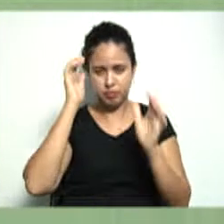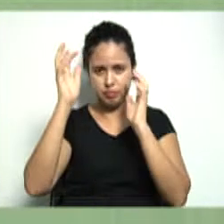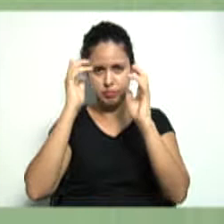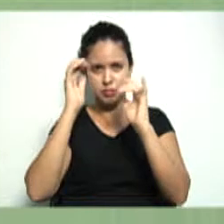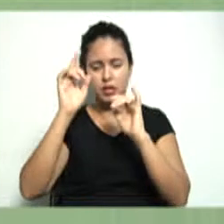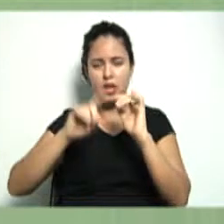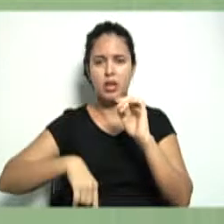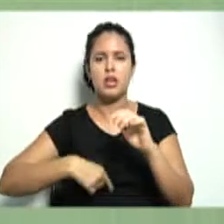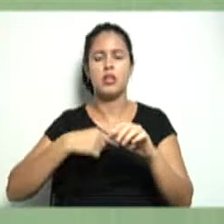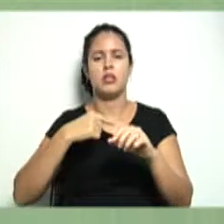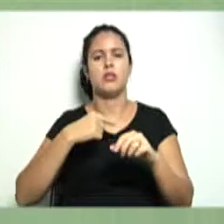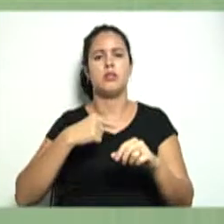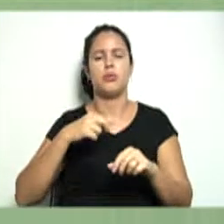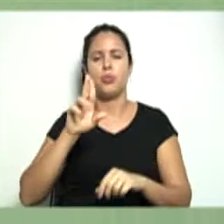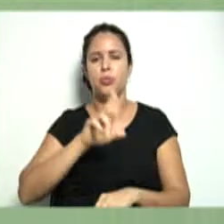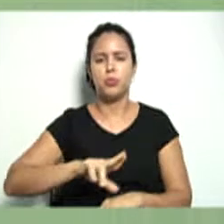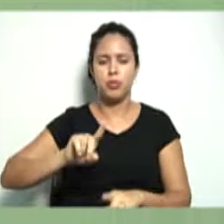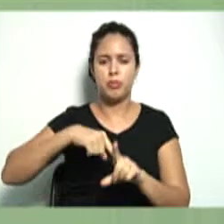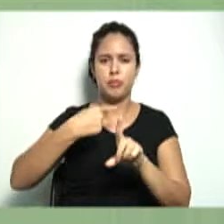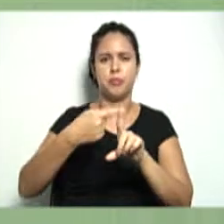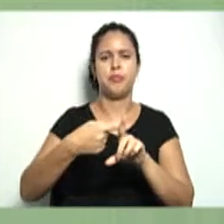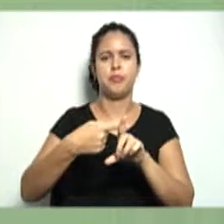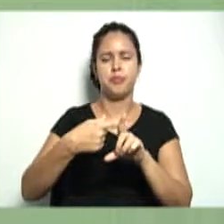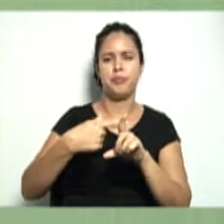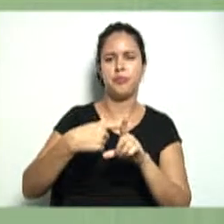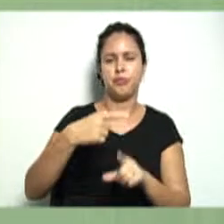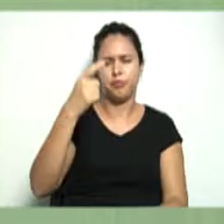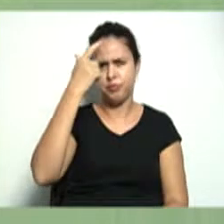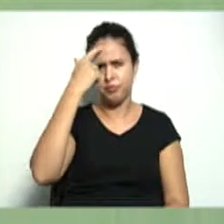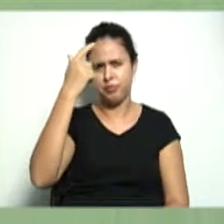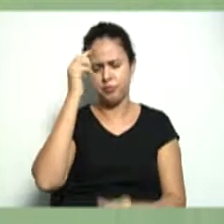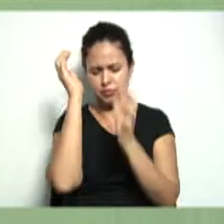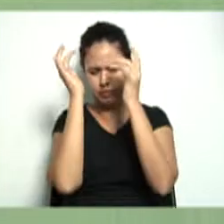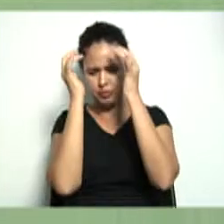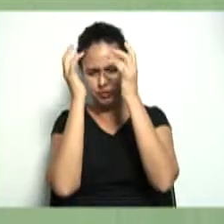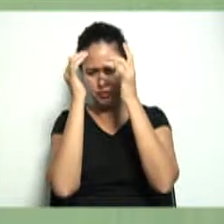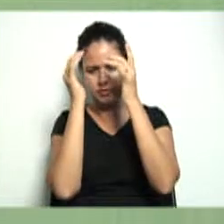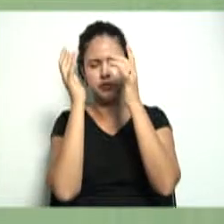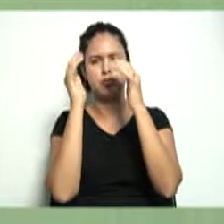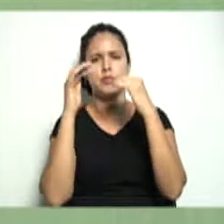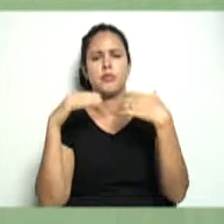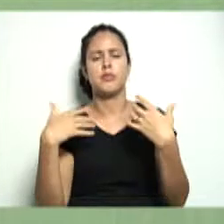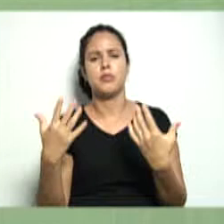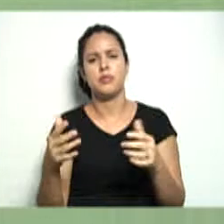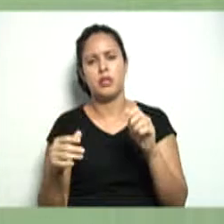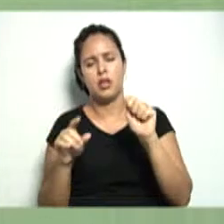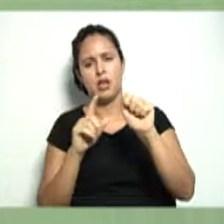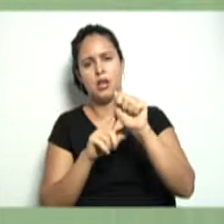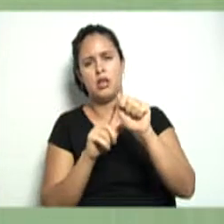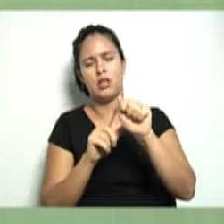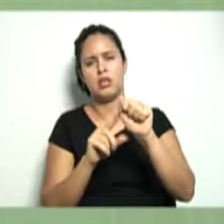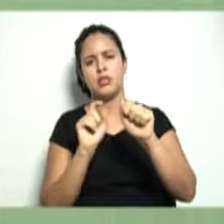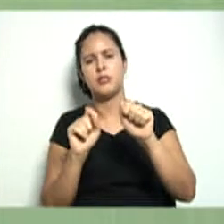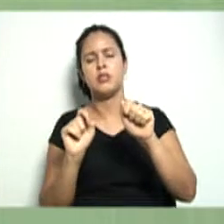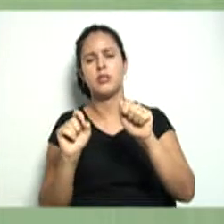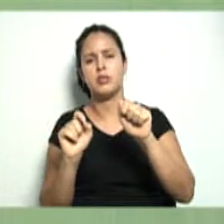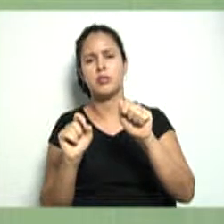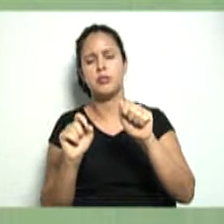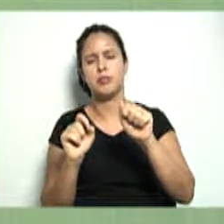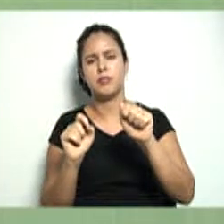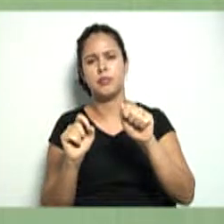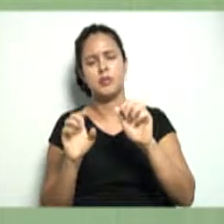aquele que mais usamos o intelecto e o raciocínio. A letra A, ela corresponde